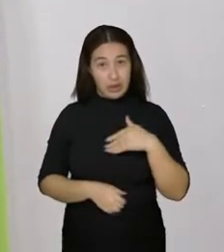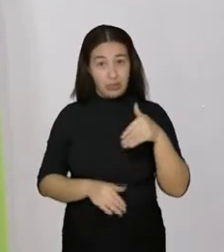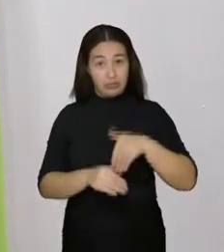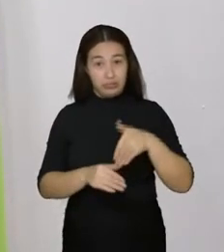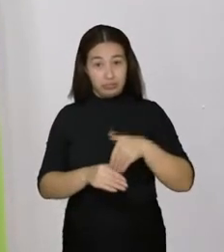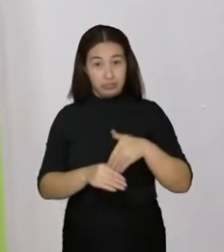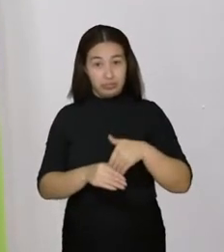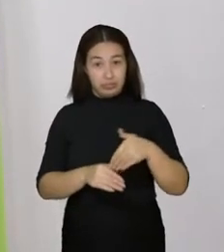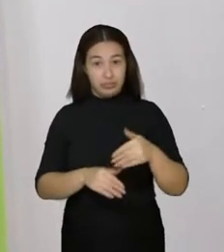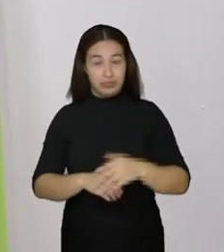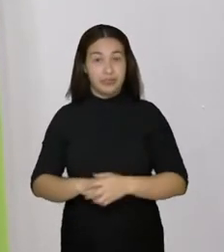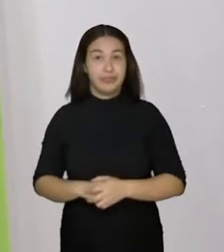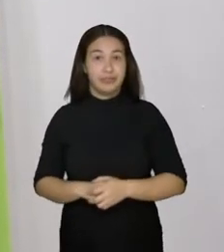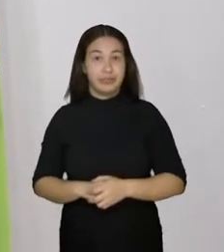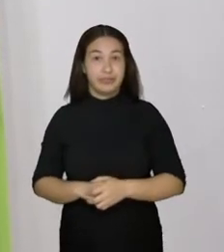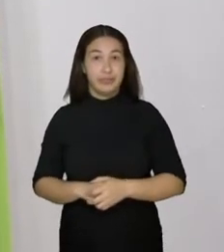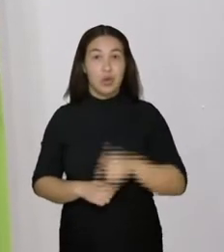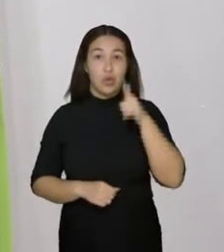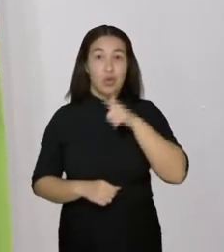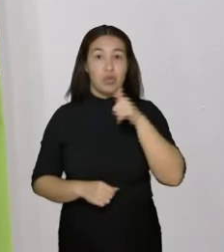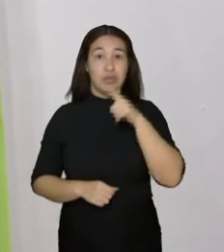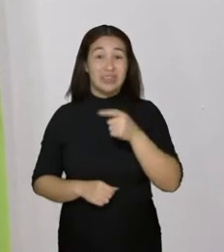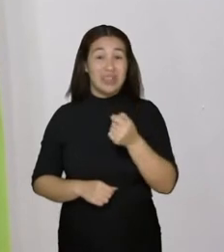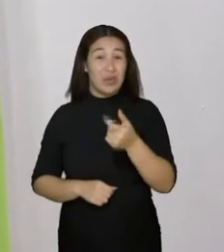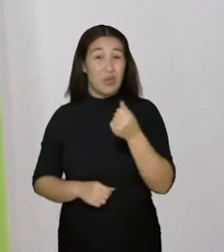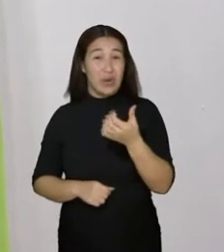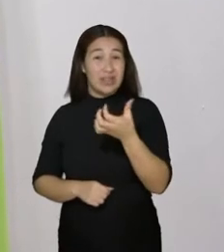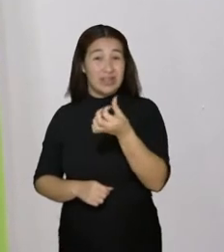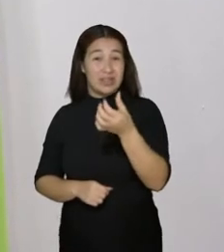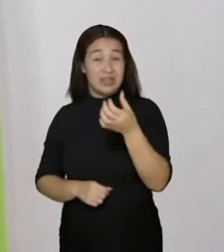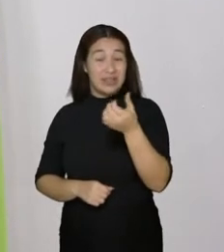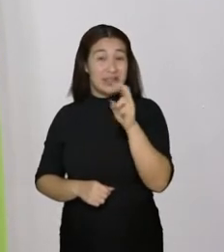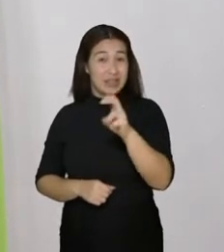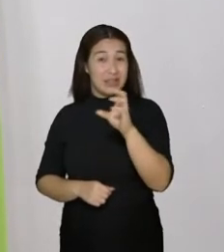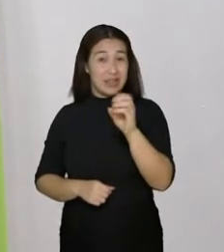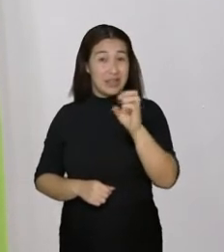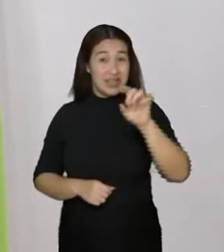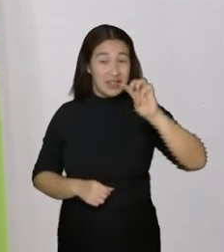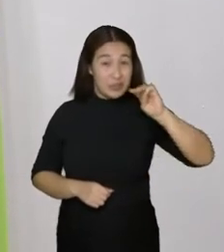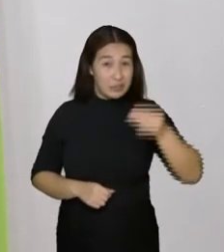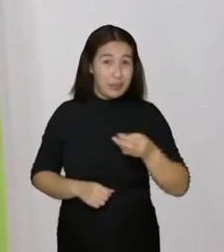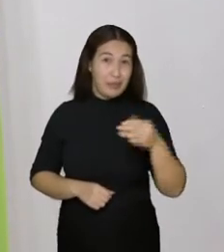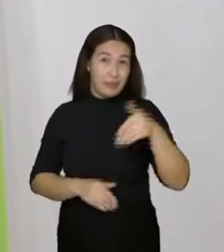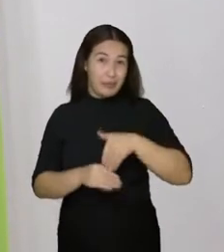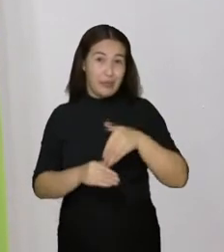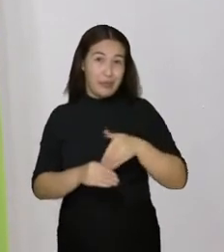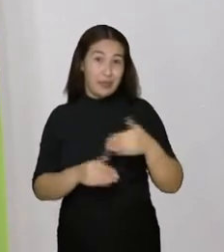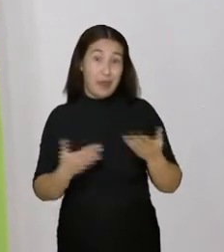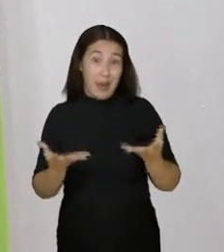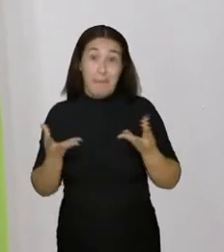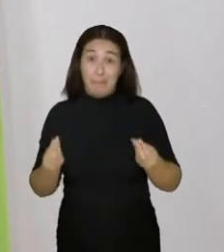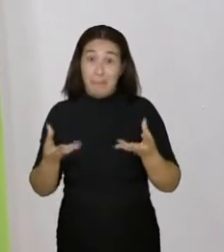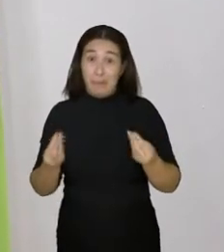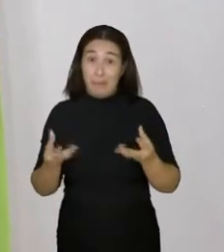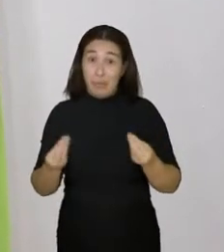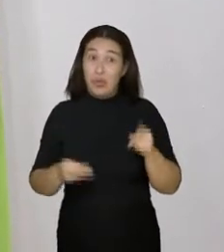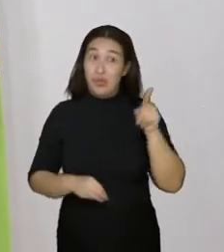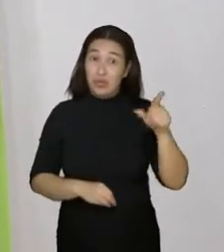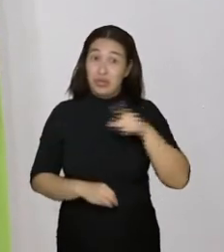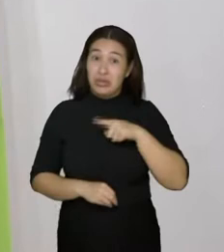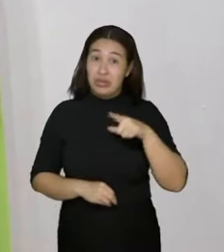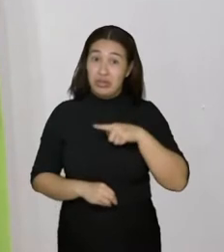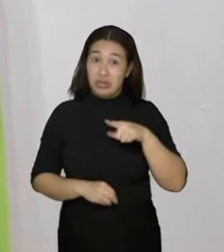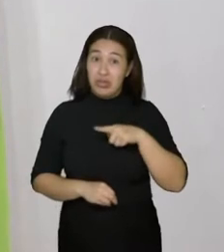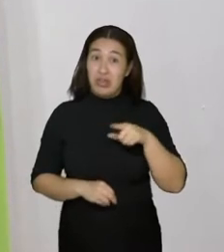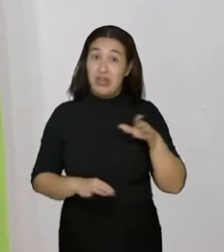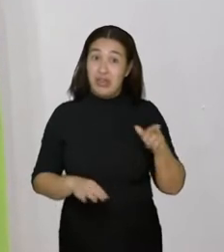alcançamos aí quase meio milhão de votos isso é muito para alguém como eu aliás foi feito uma matéria do valor